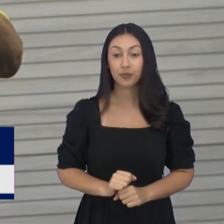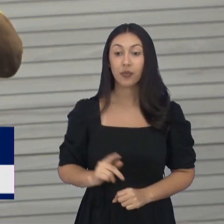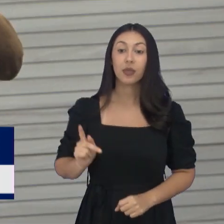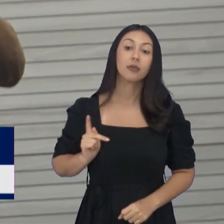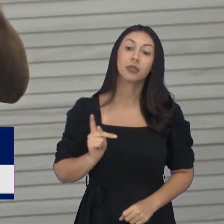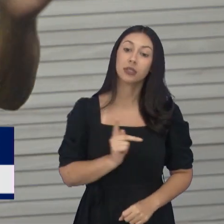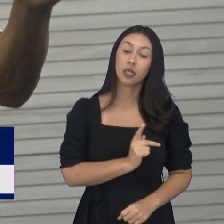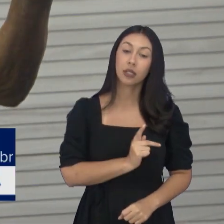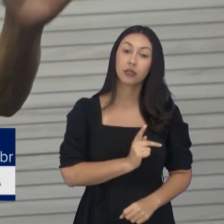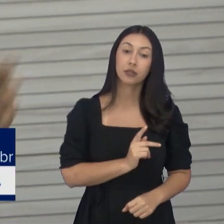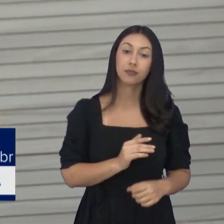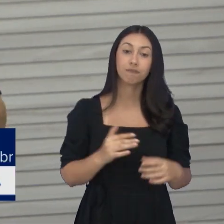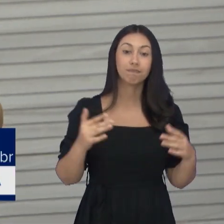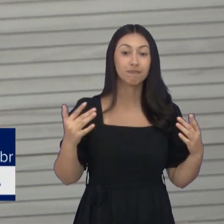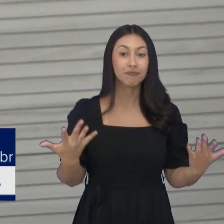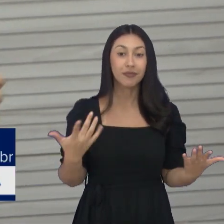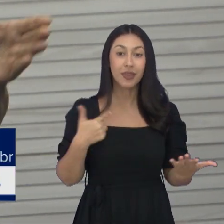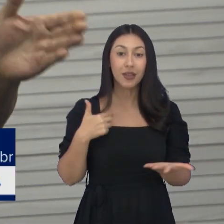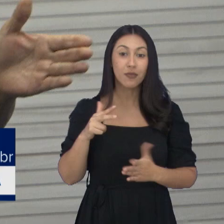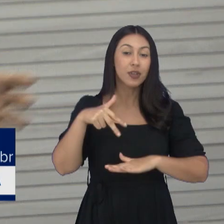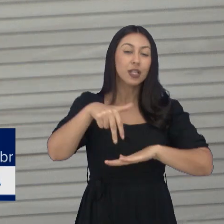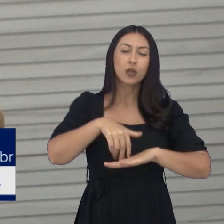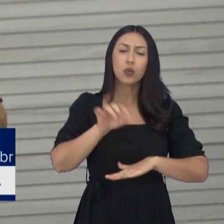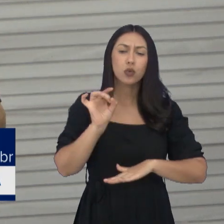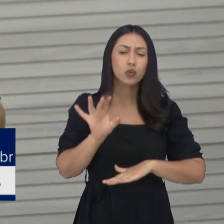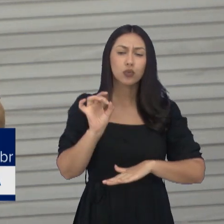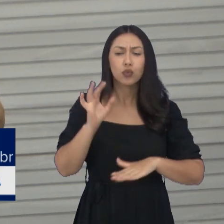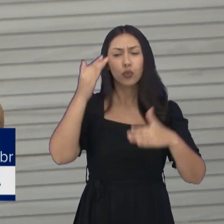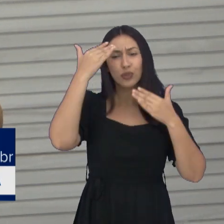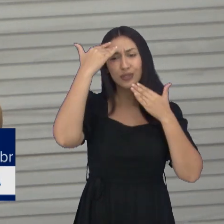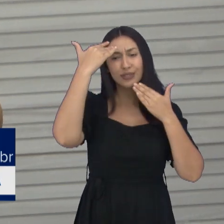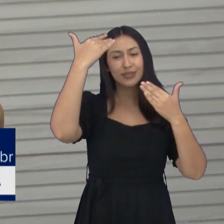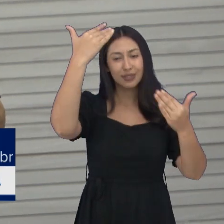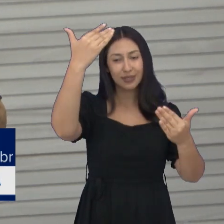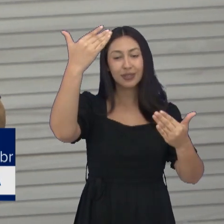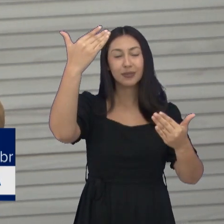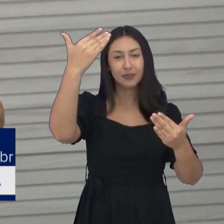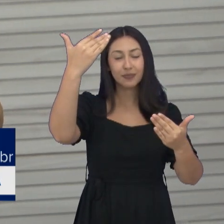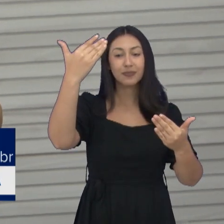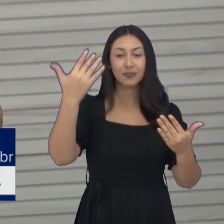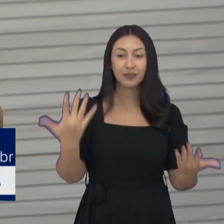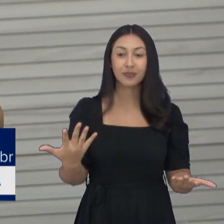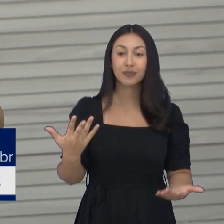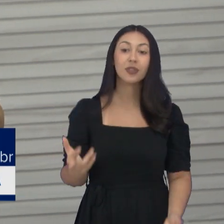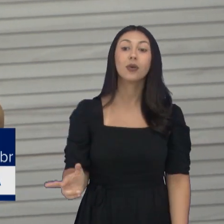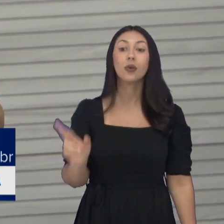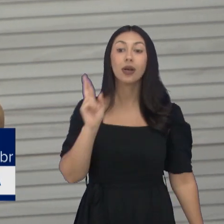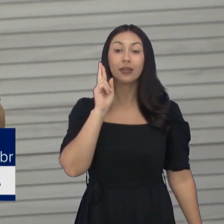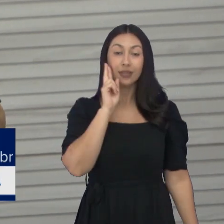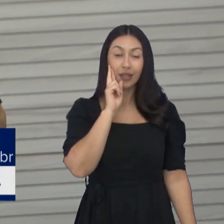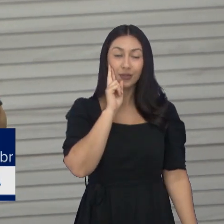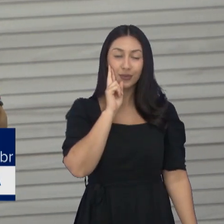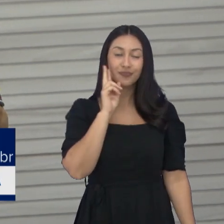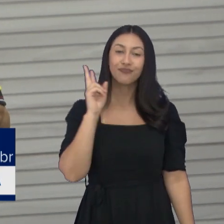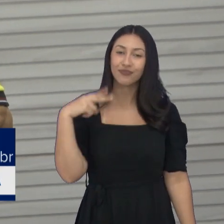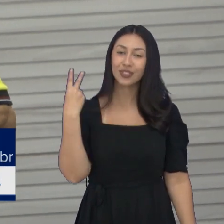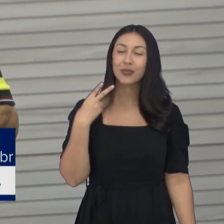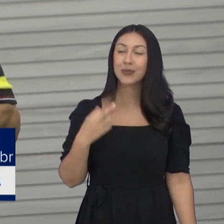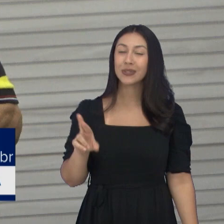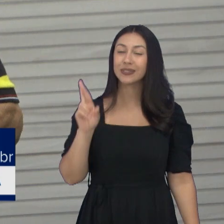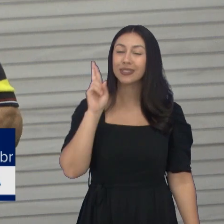na verdade, vim assim aqui somente para agradecer ao Renato Santiago, vereador Renato